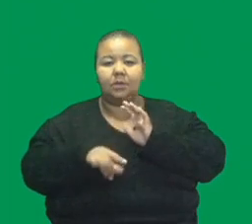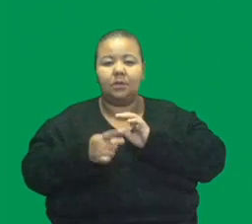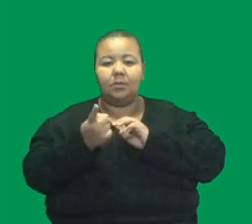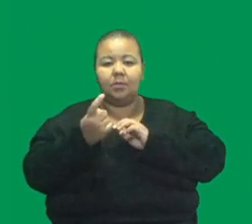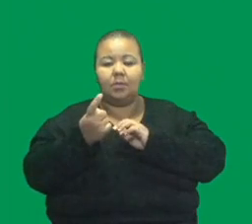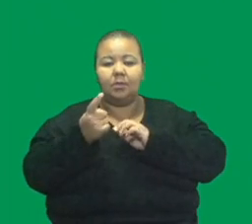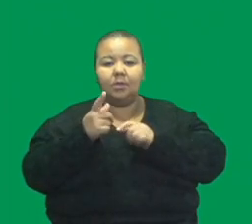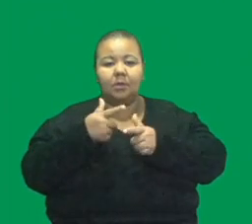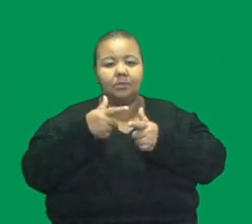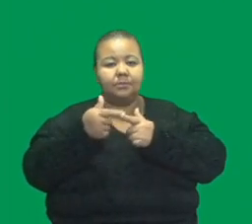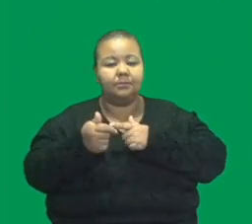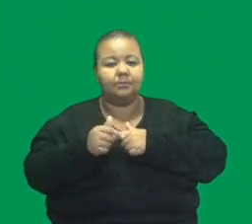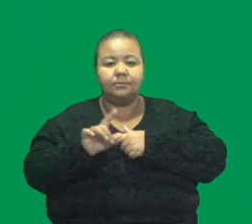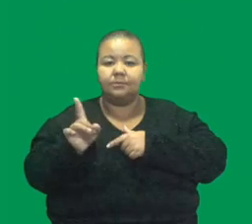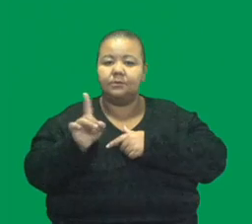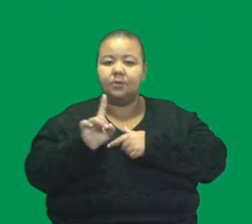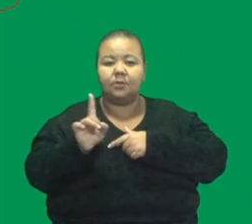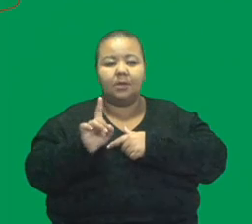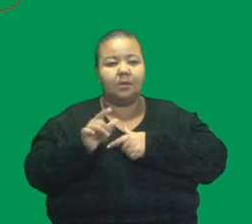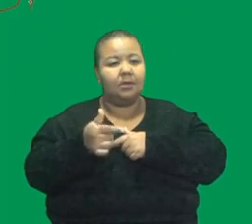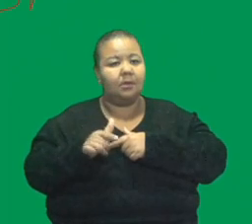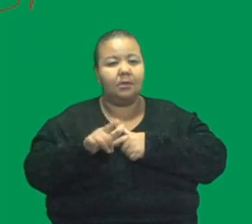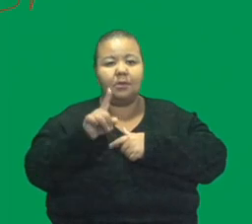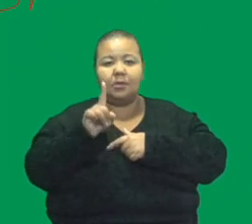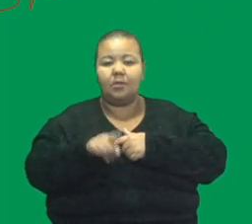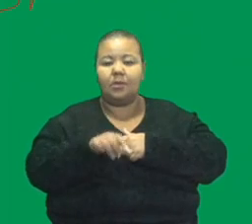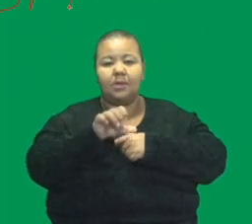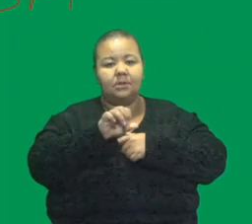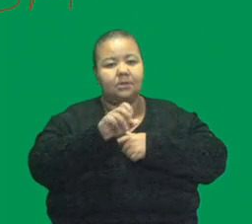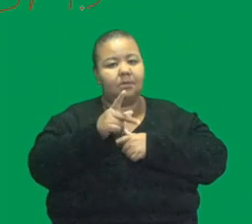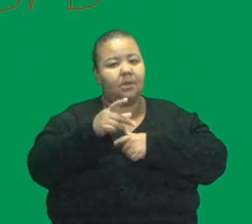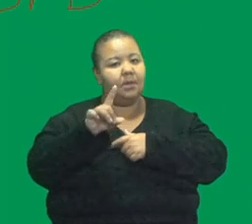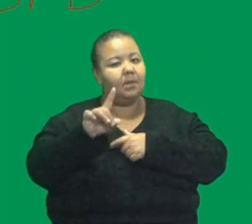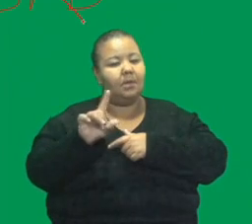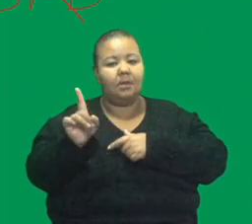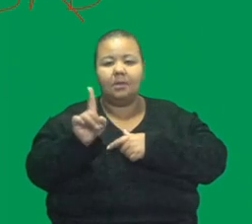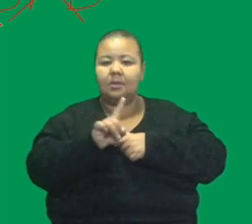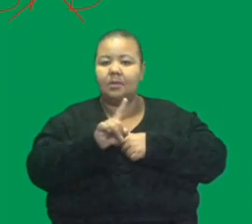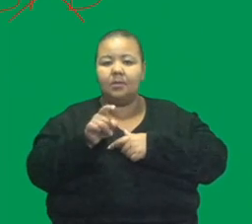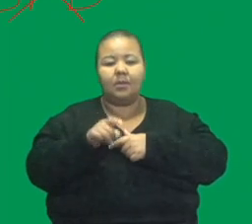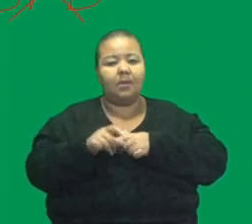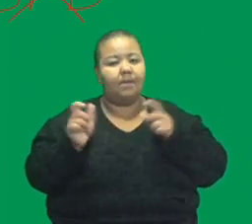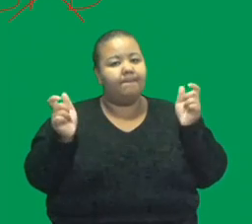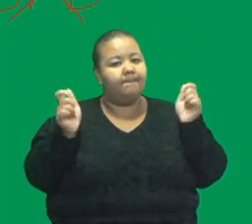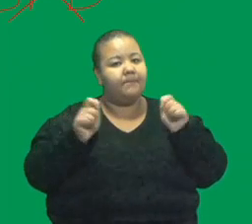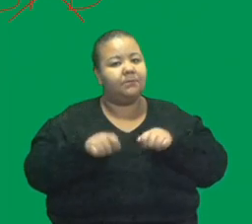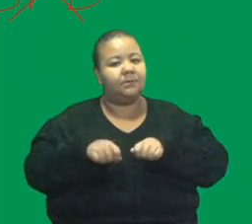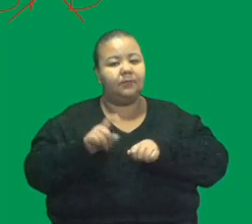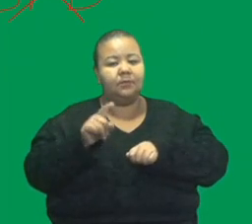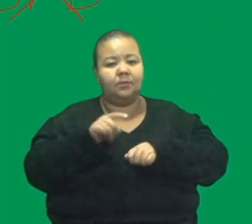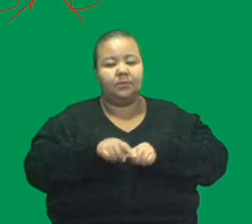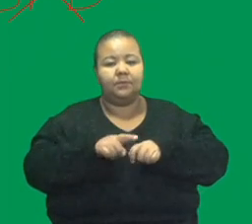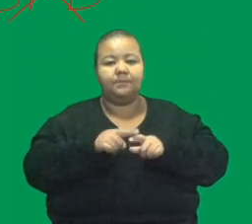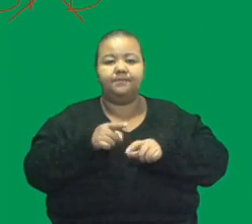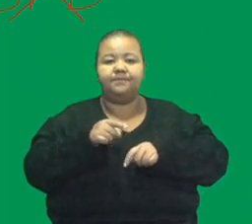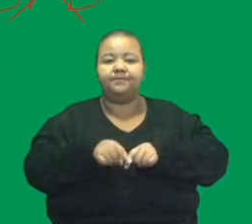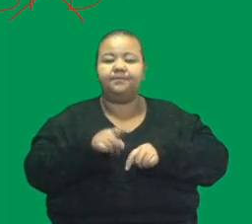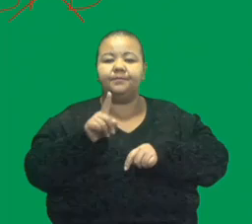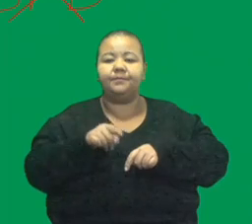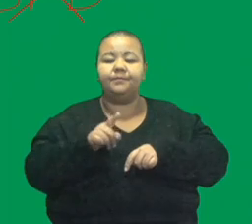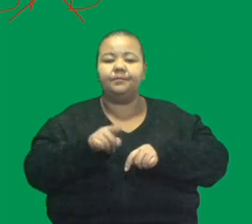Não tem, né? Então, ele não pode ser SPD. Então, ele não é possível determinado. Ele